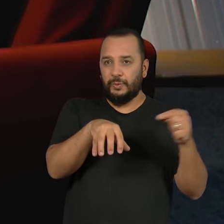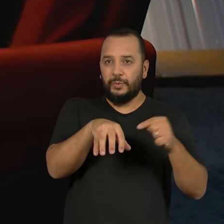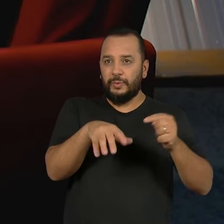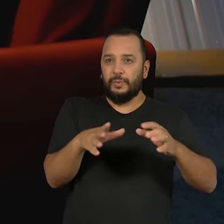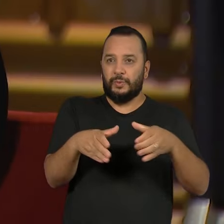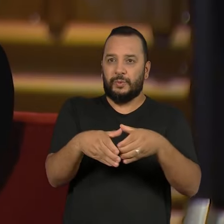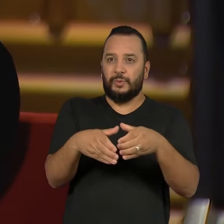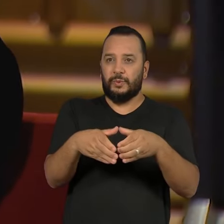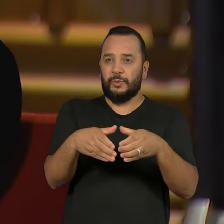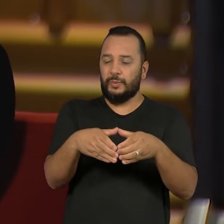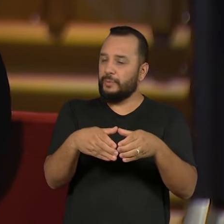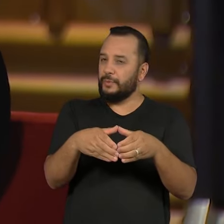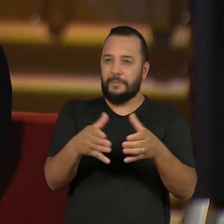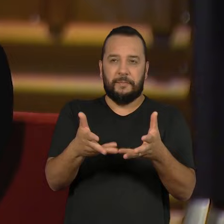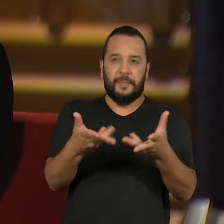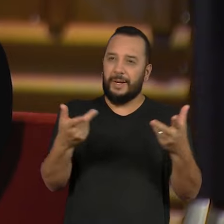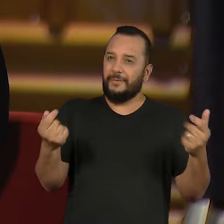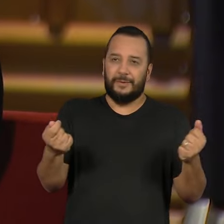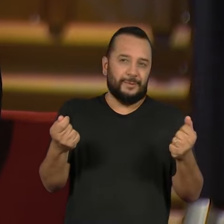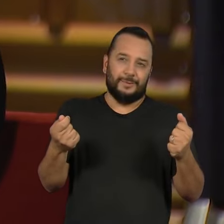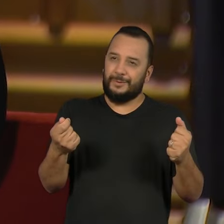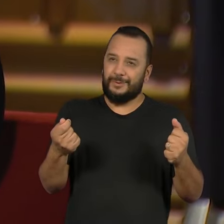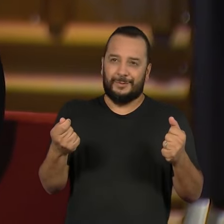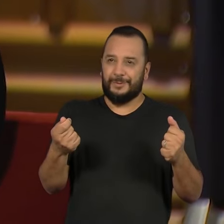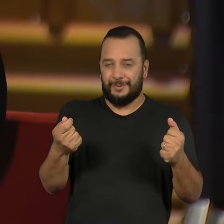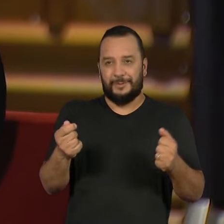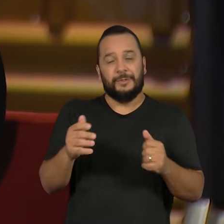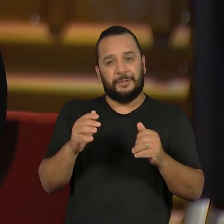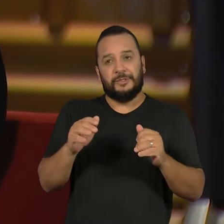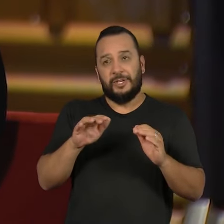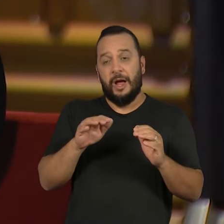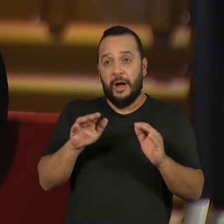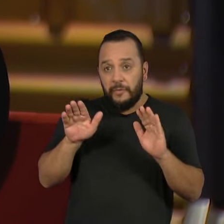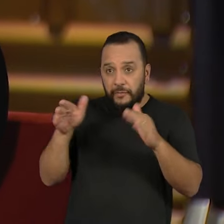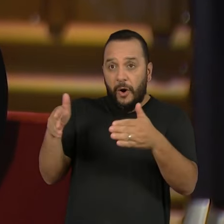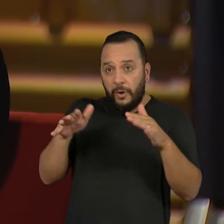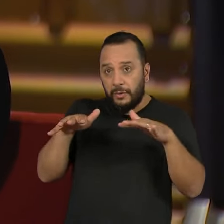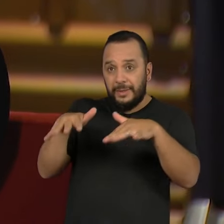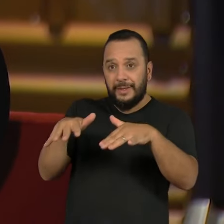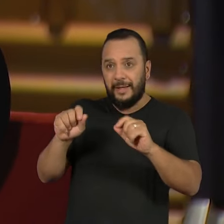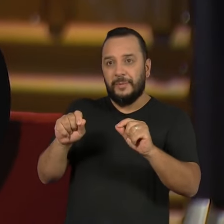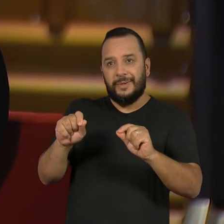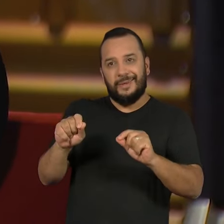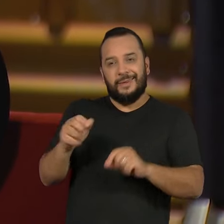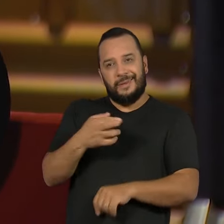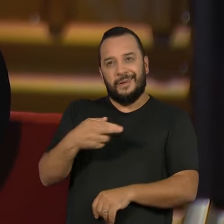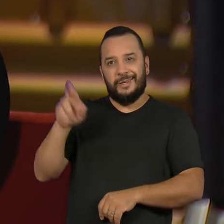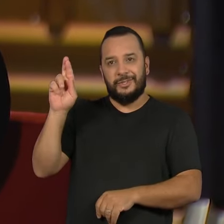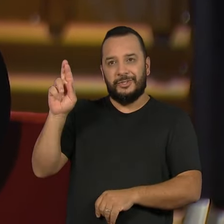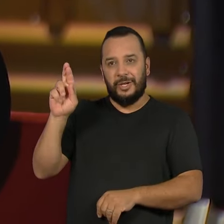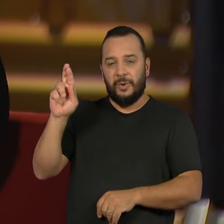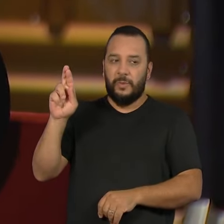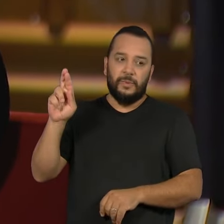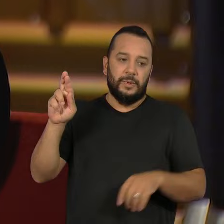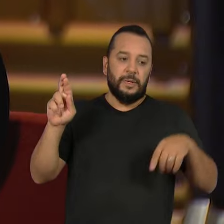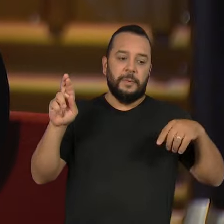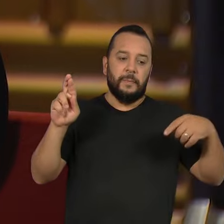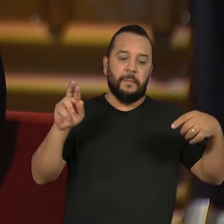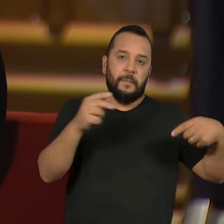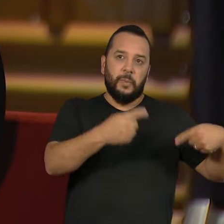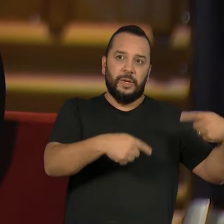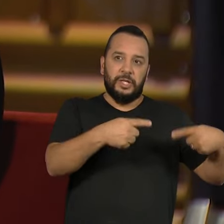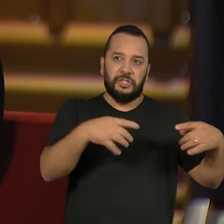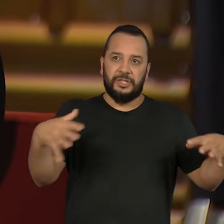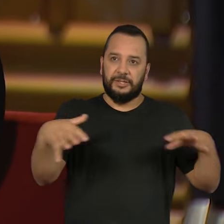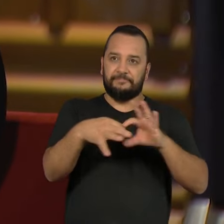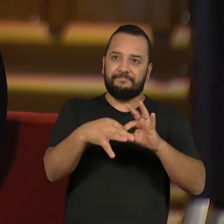equipe incrível que tá olhando para essa temática especialmente da religião na interface com a política mas não só